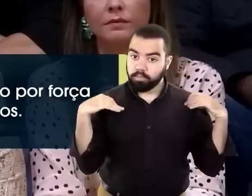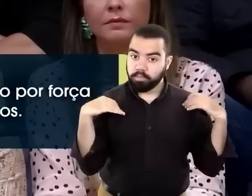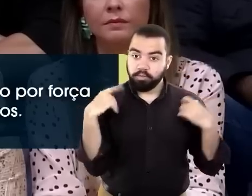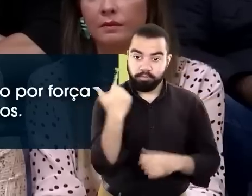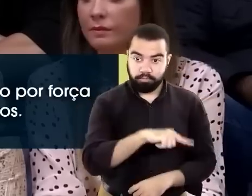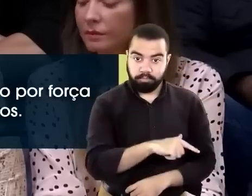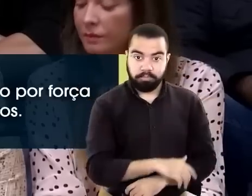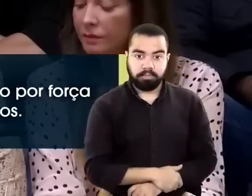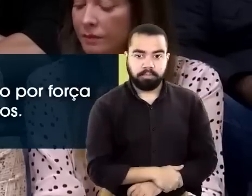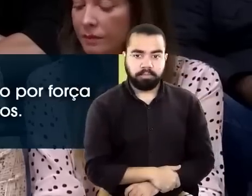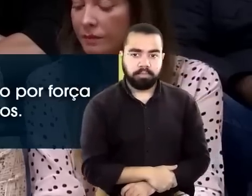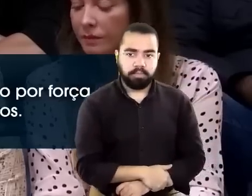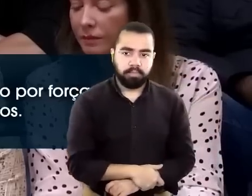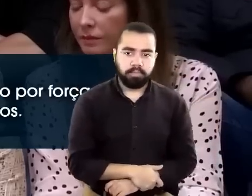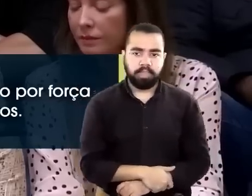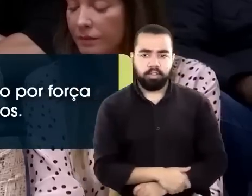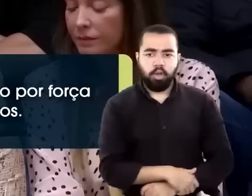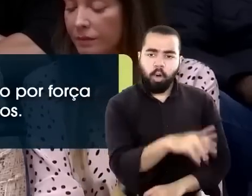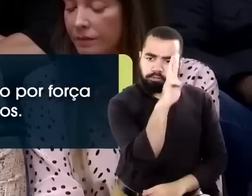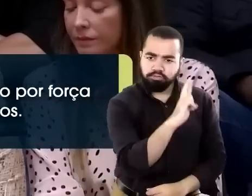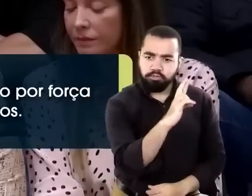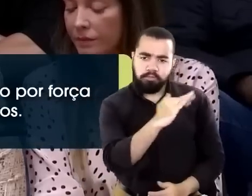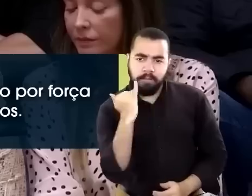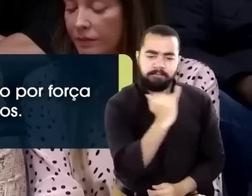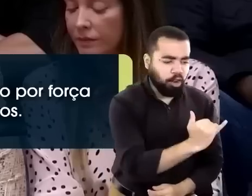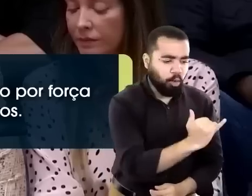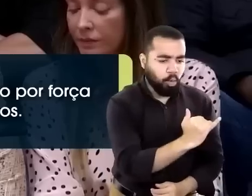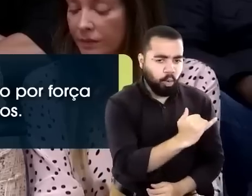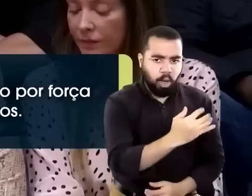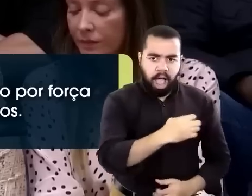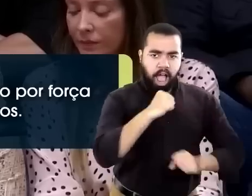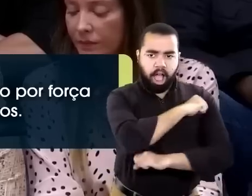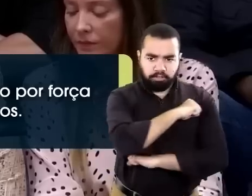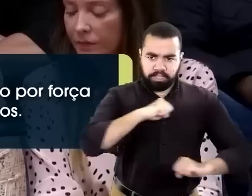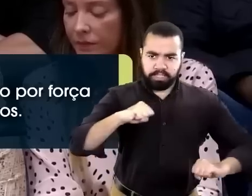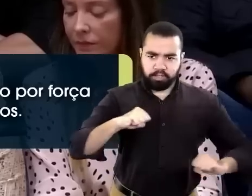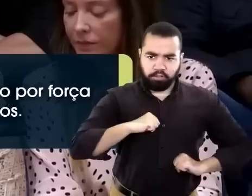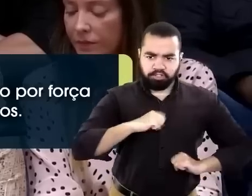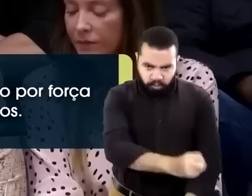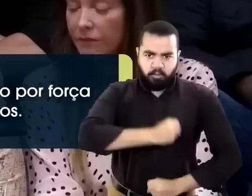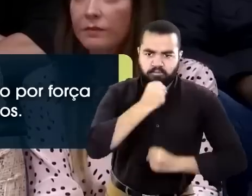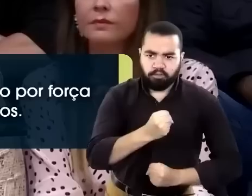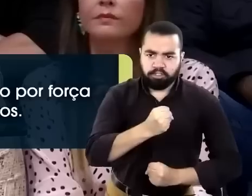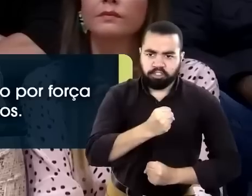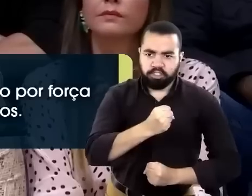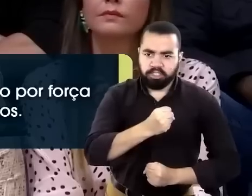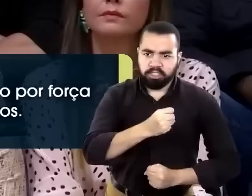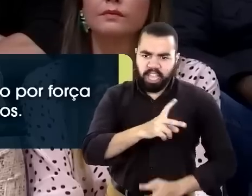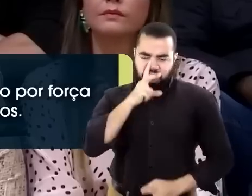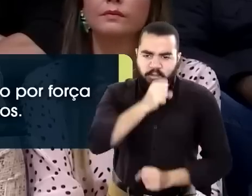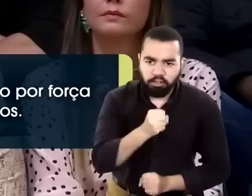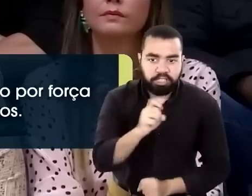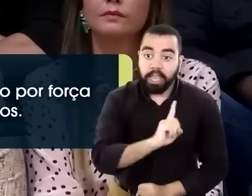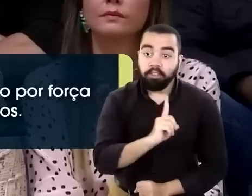Prosseguiu ele e me disse, esta é a palavra do senhor a Zorobabel, não por força, nem por poder, mas